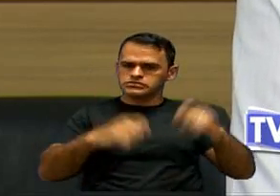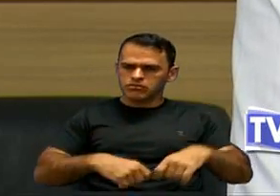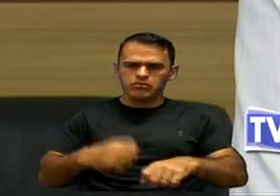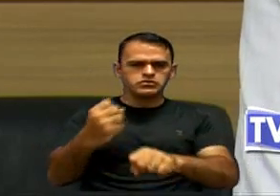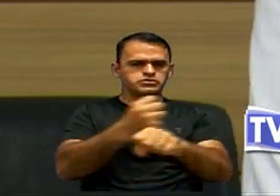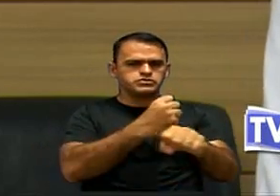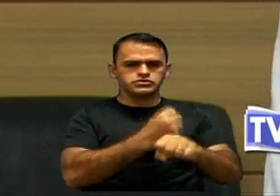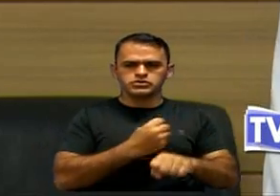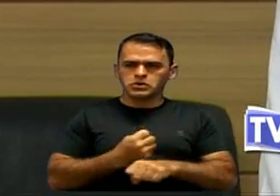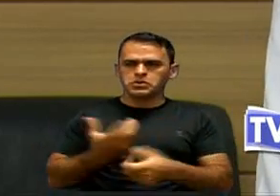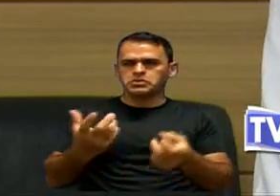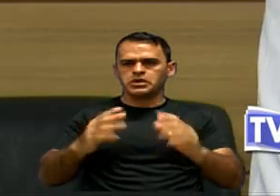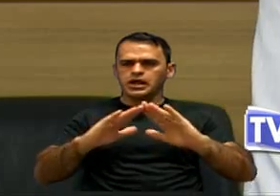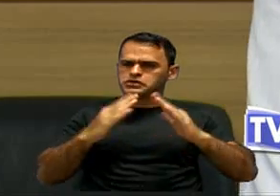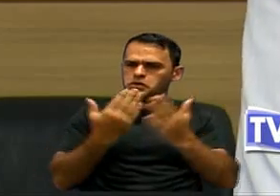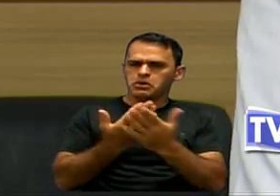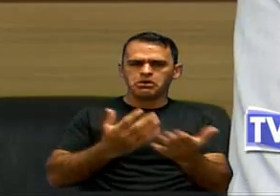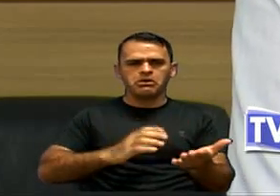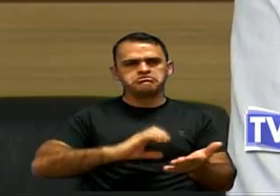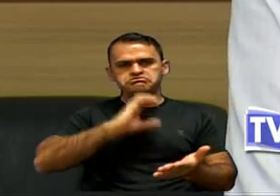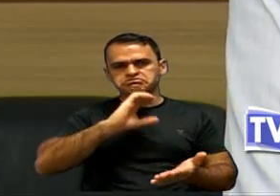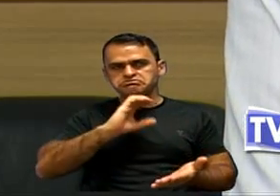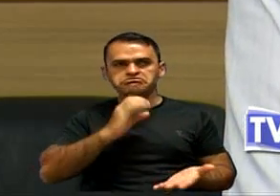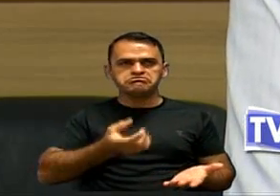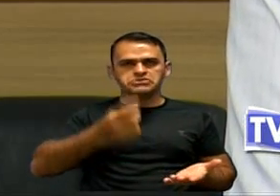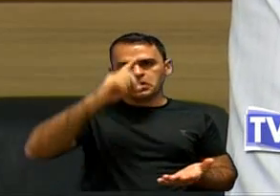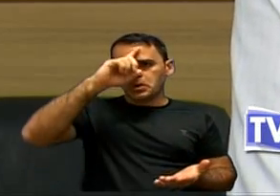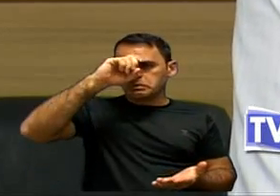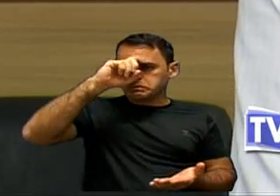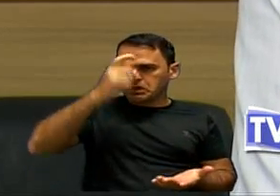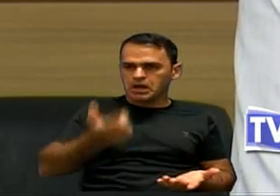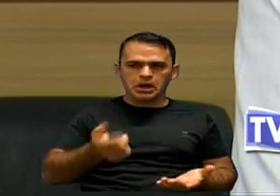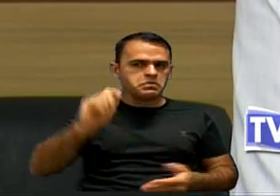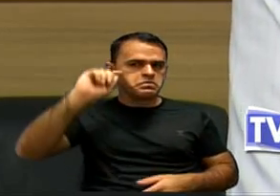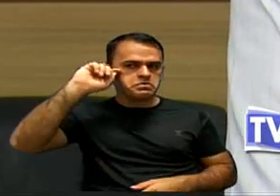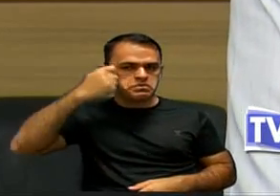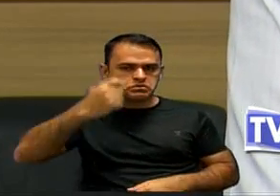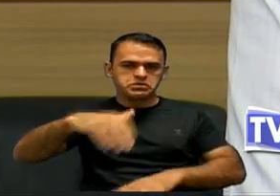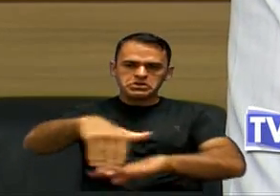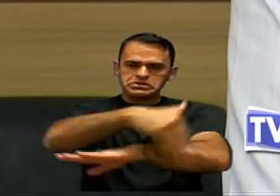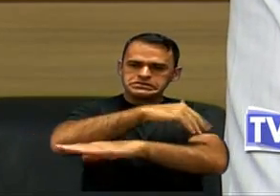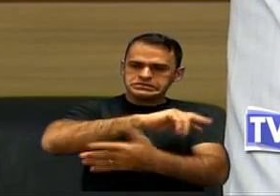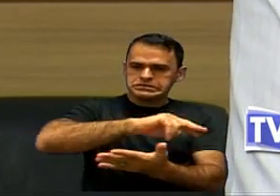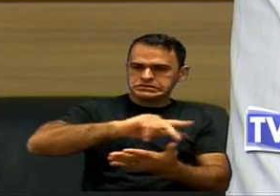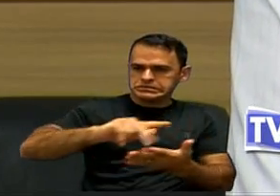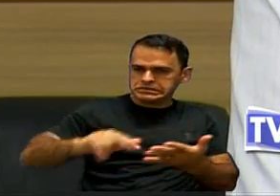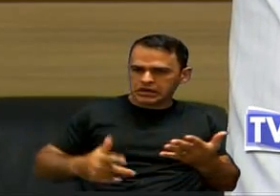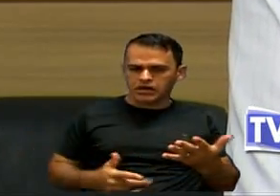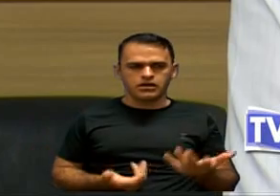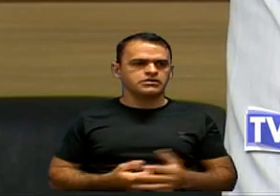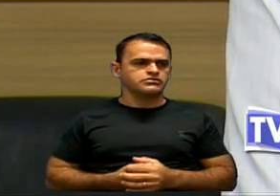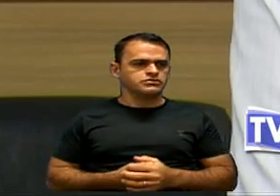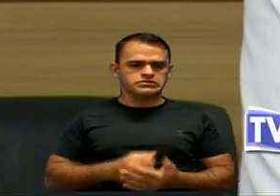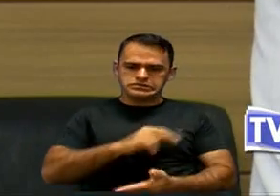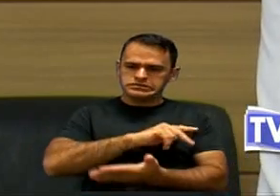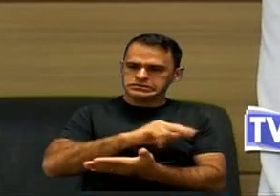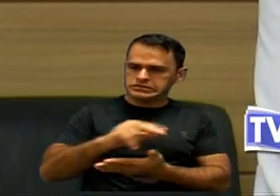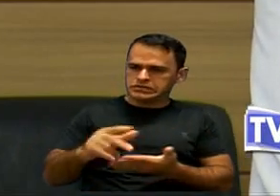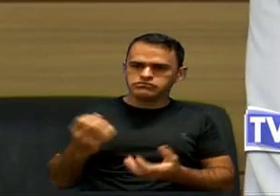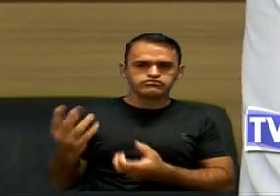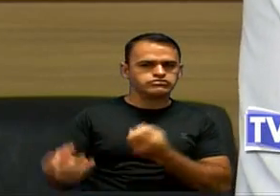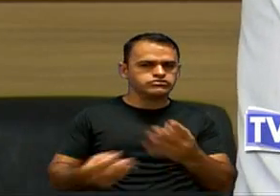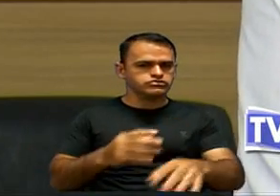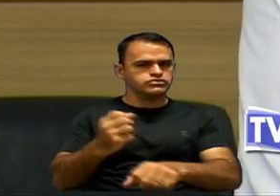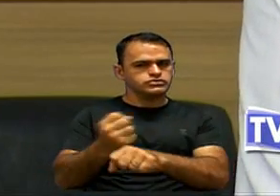exigidas, para que os equipamentos públicos sejam disponibilizados para a população que lá vai morar. Para não acontecer